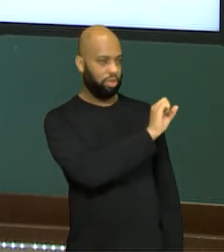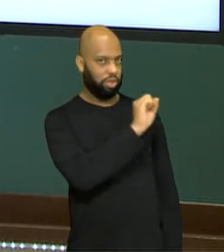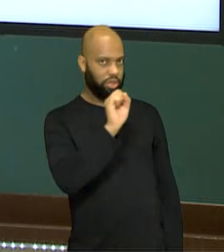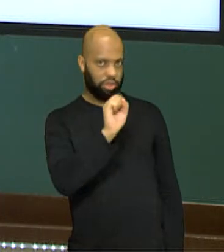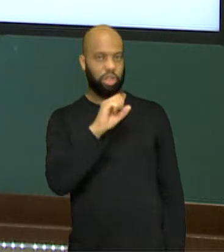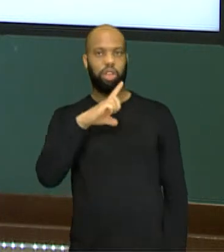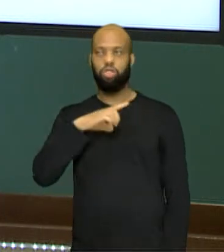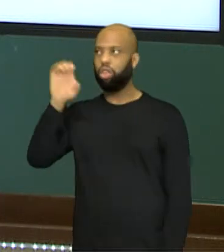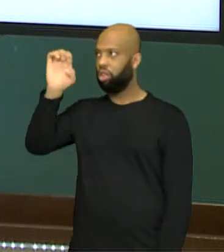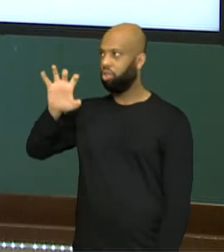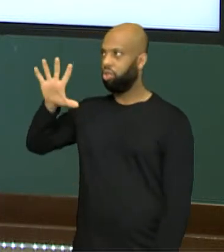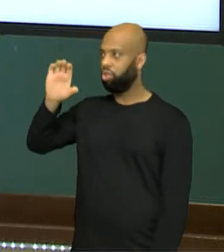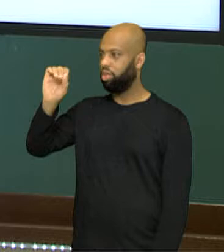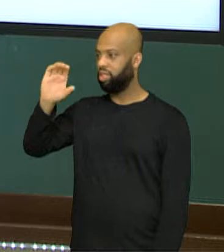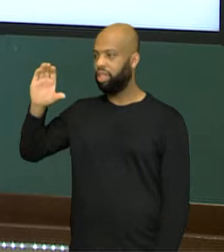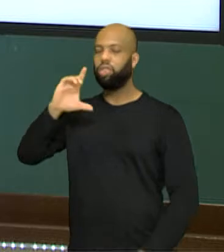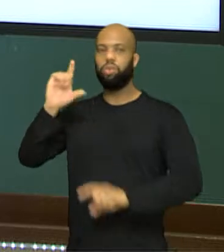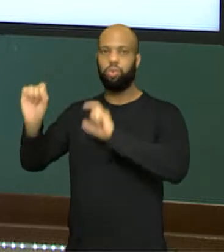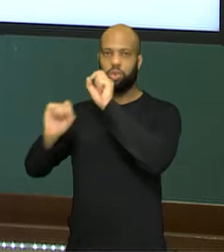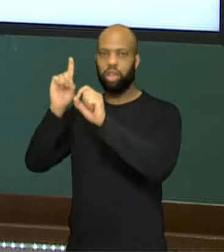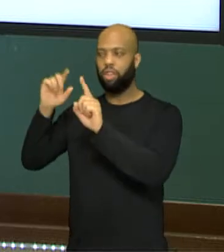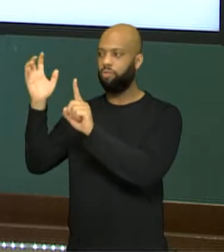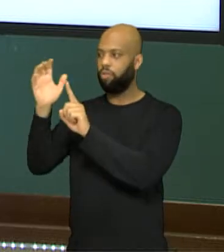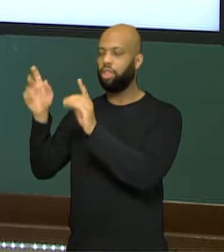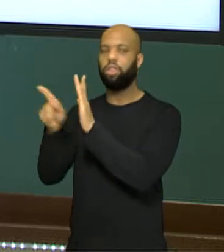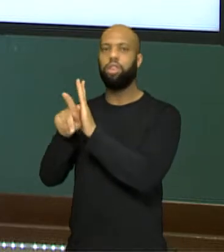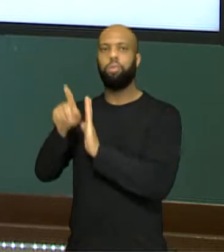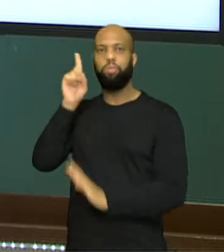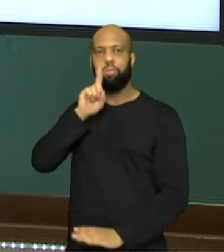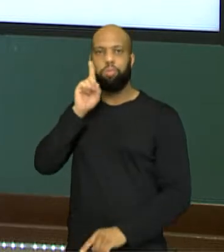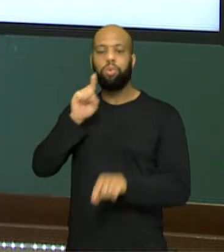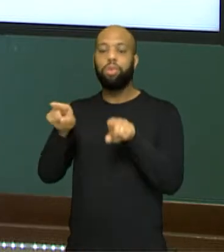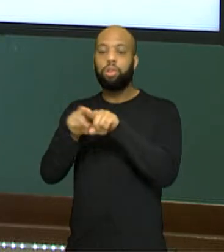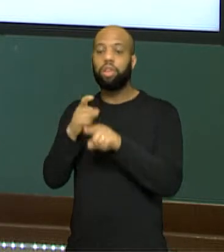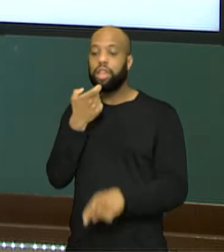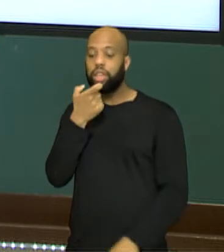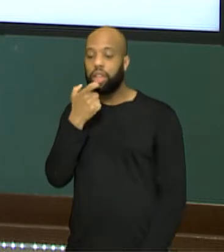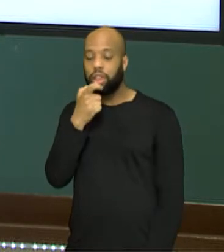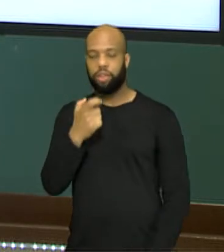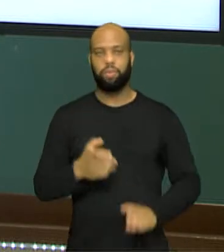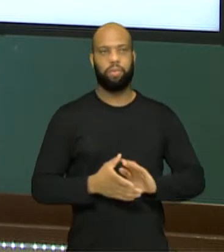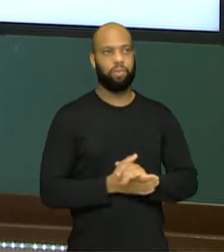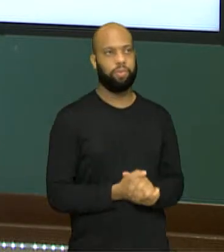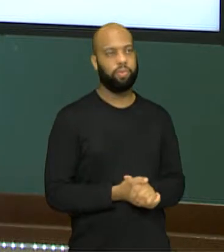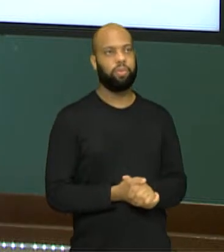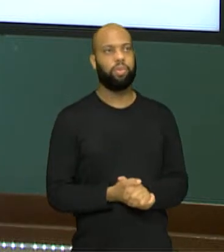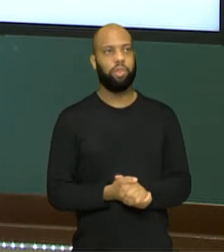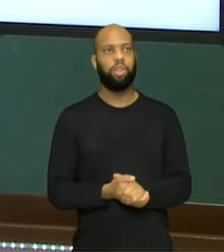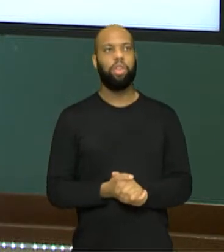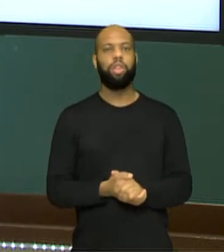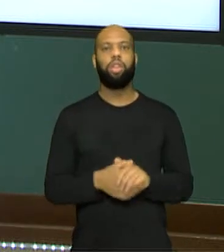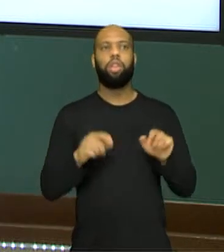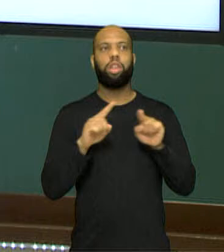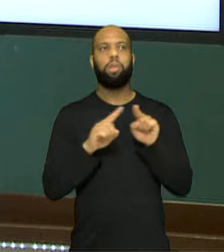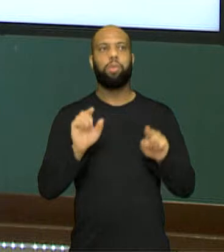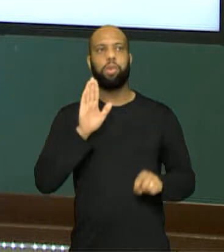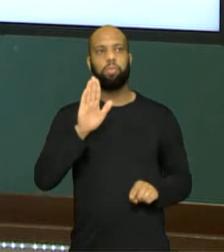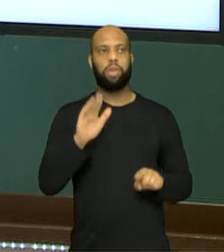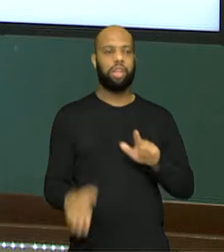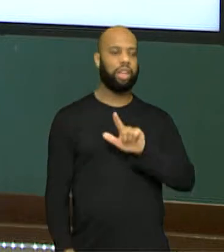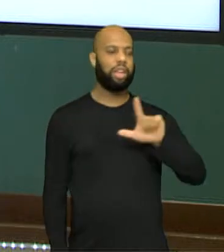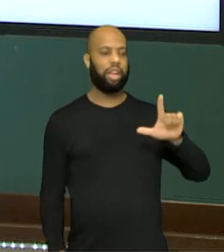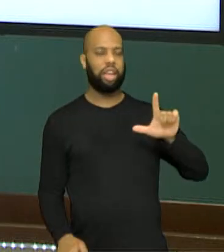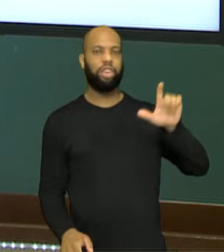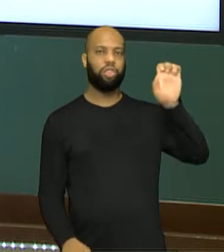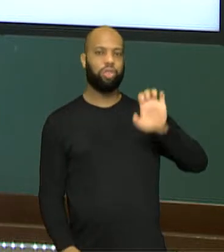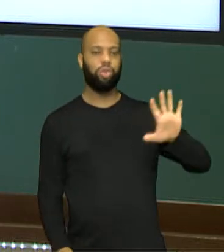Europa Ocidental, sob influência dos Estados Unidos e da Inglaterra. E o leste europeu, né? Como a gente